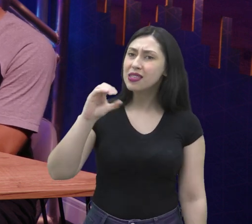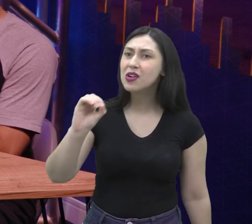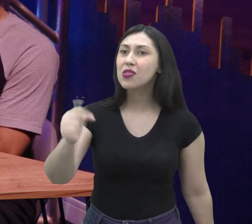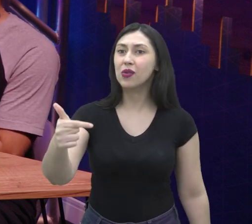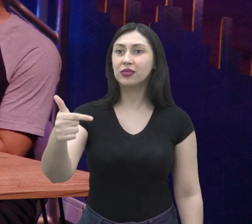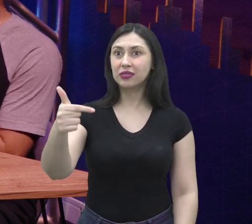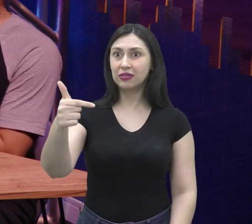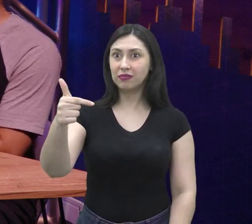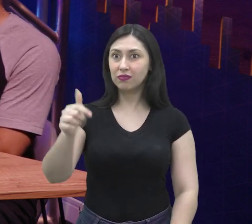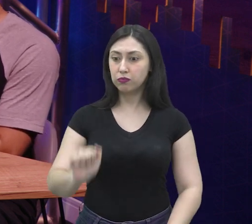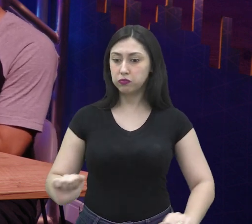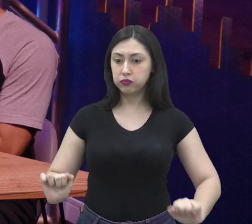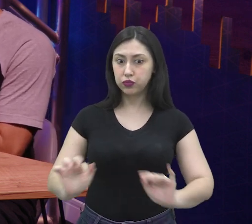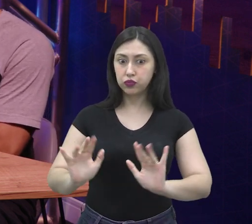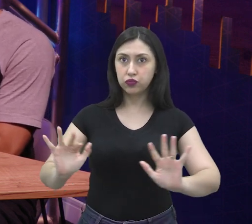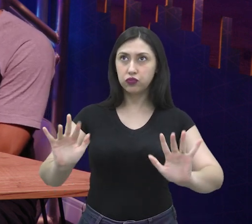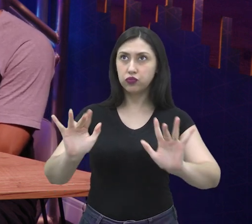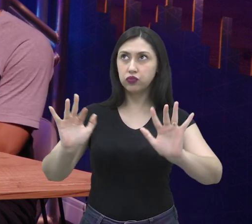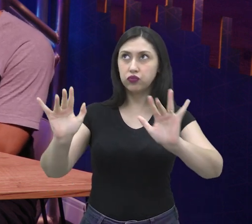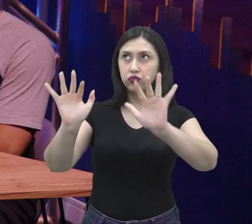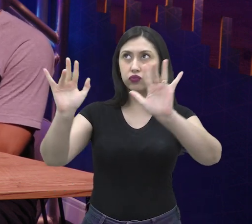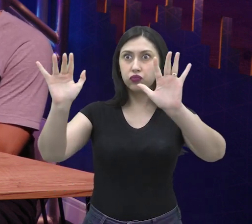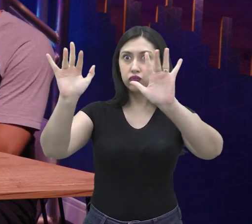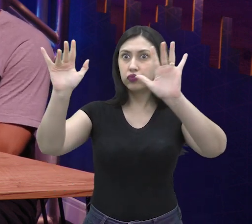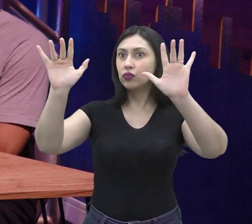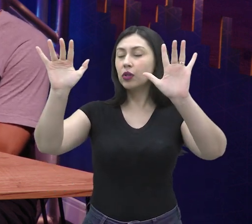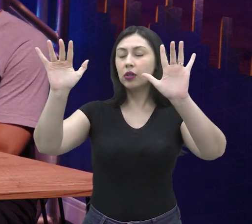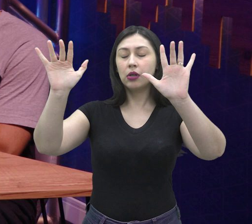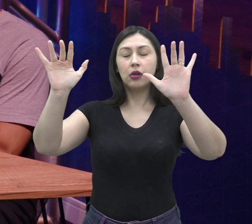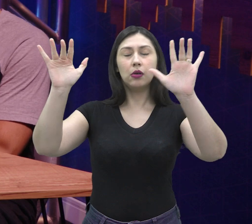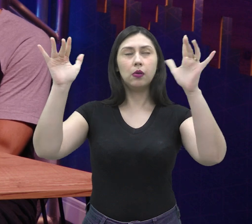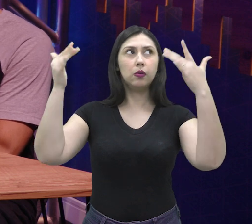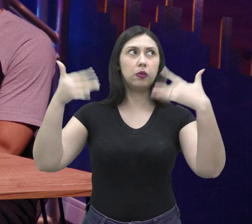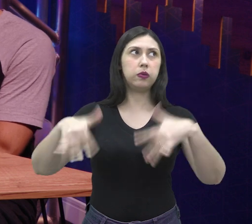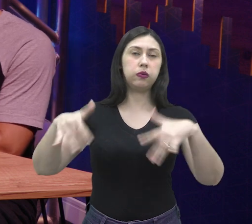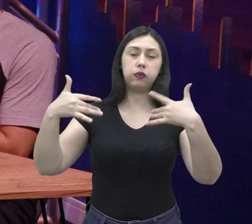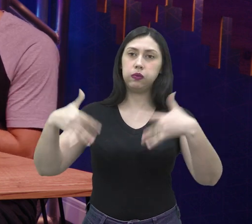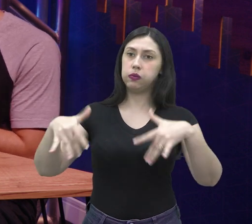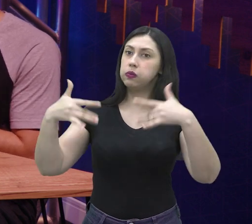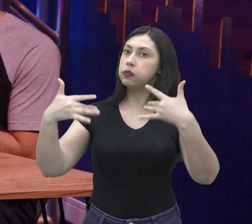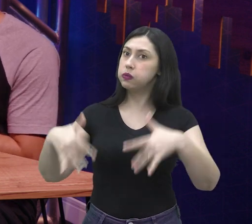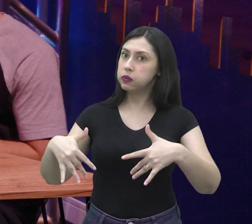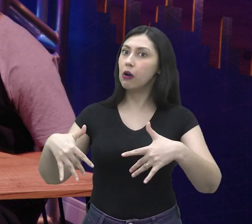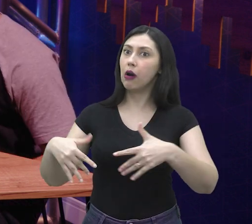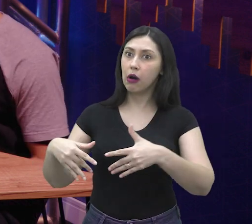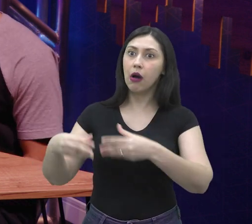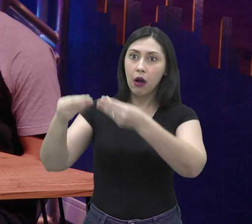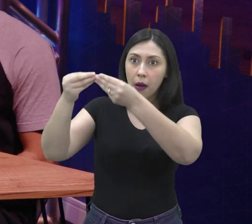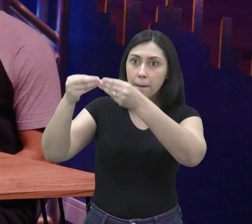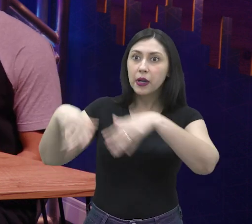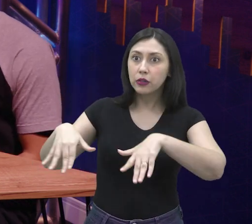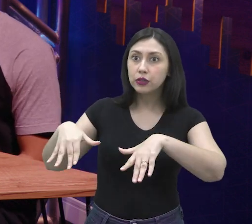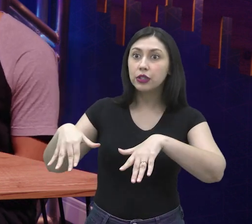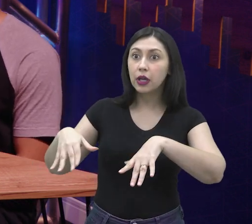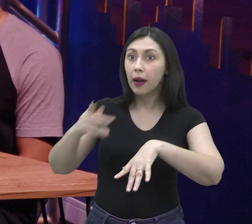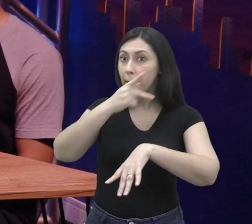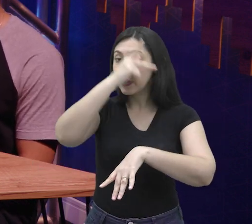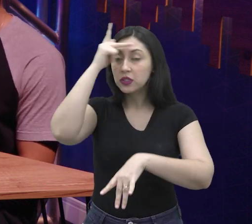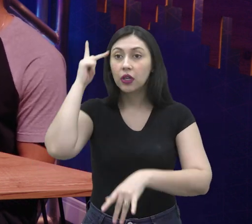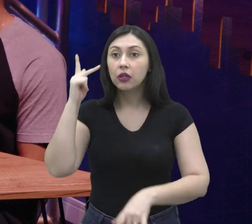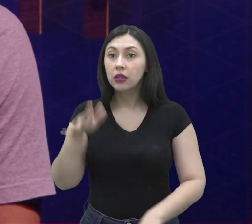de carbono que é produzido numa queimada disso é o suficiente para fazer quem